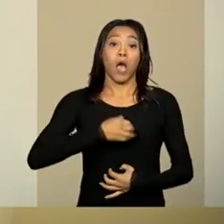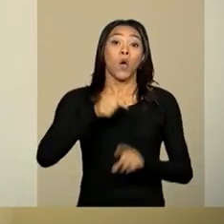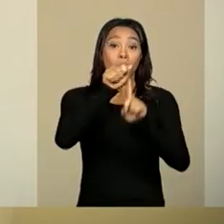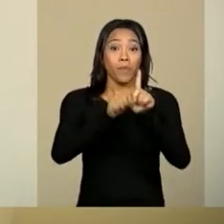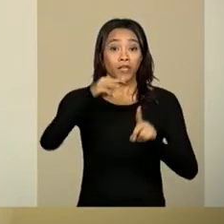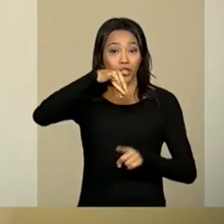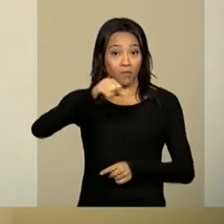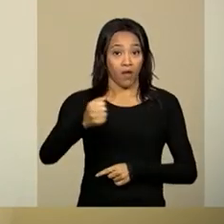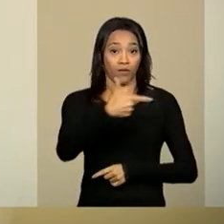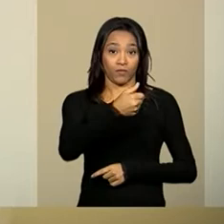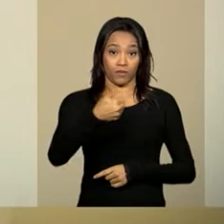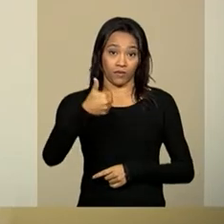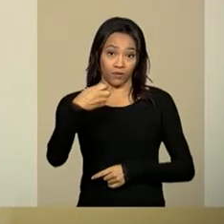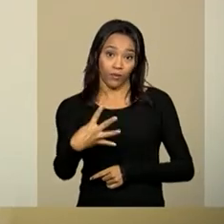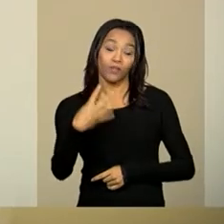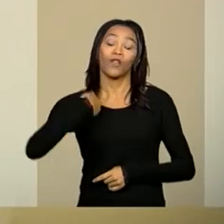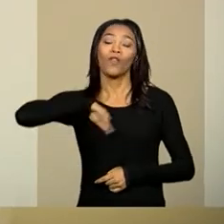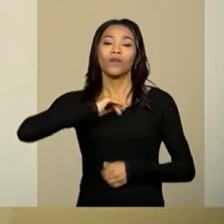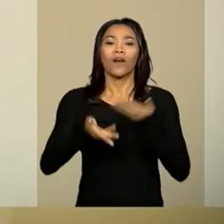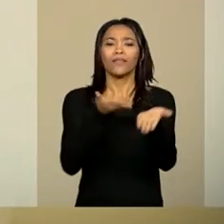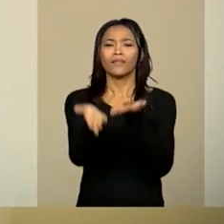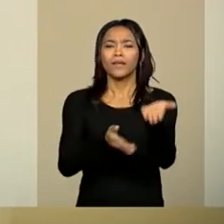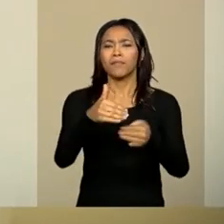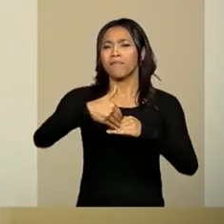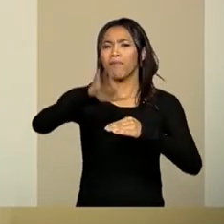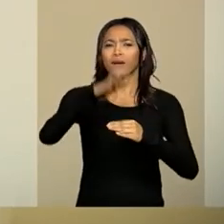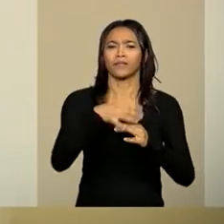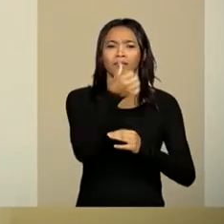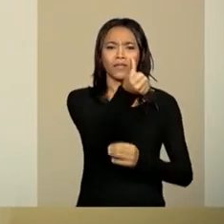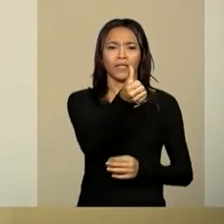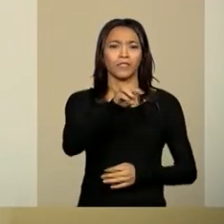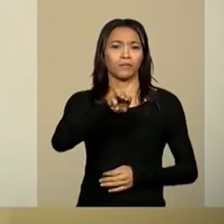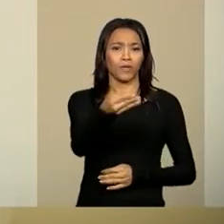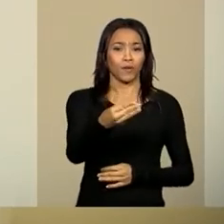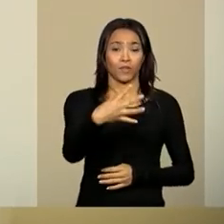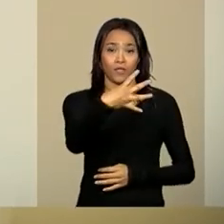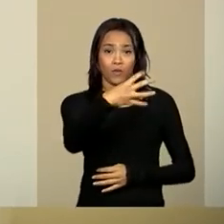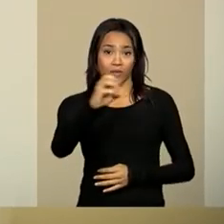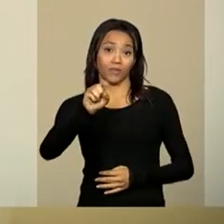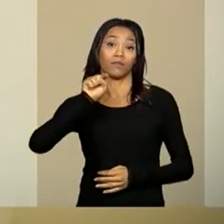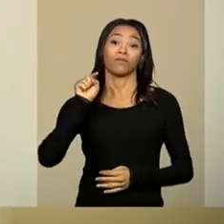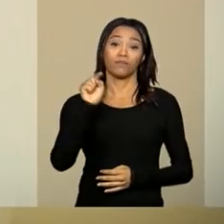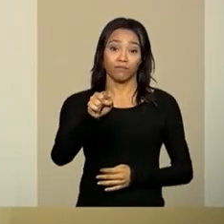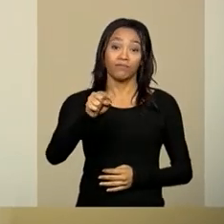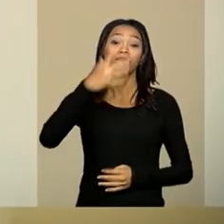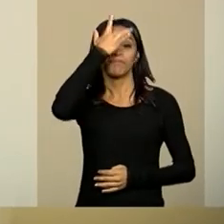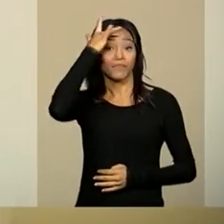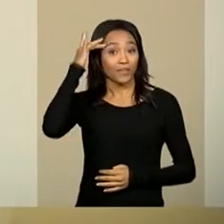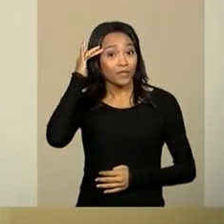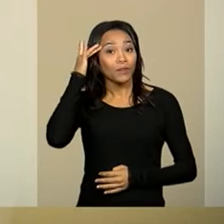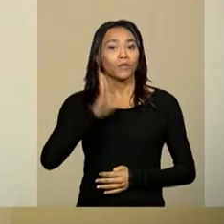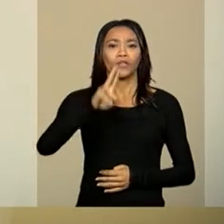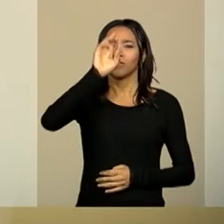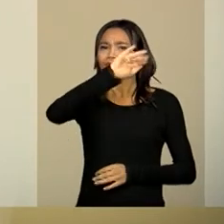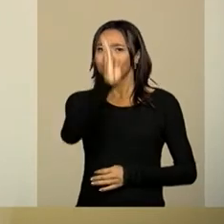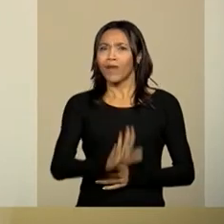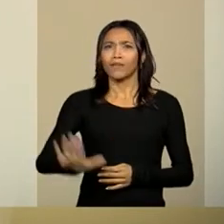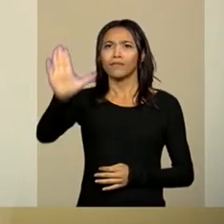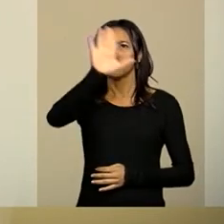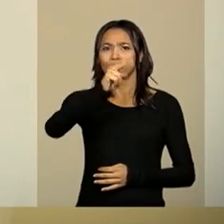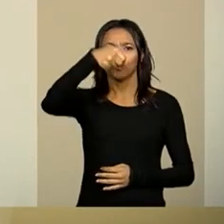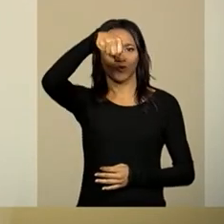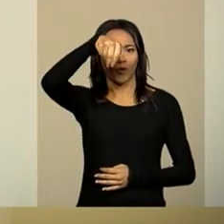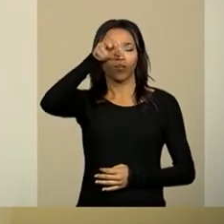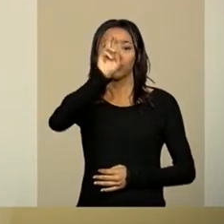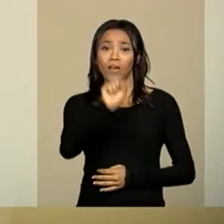2014 por exemplo nós atendemos mais de seis milhões e quatrocentos mil pessoas de norte a sul do país